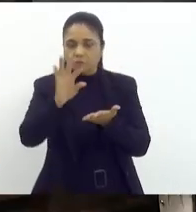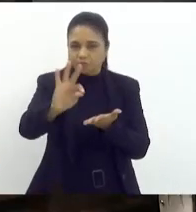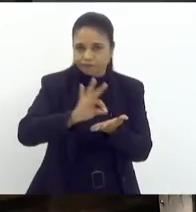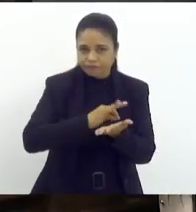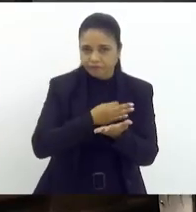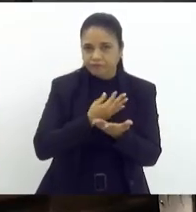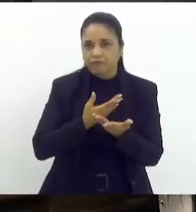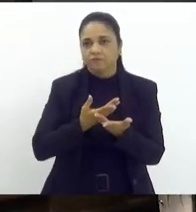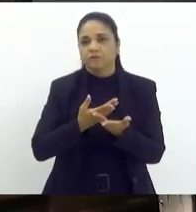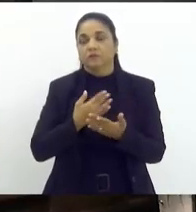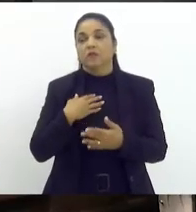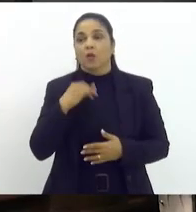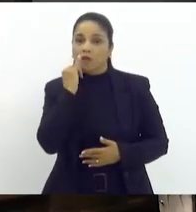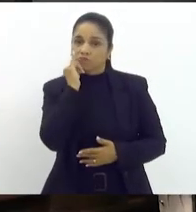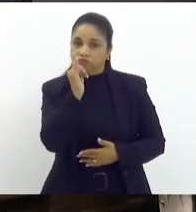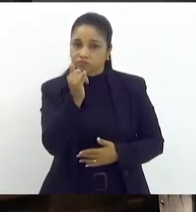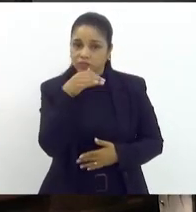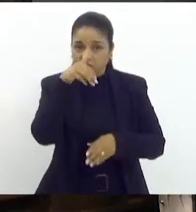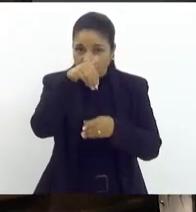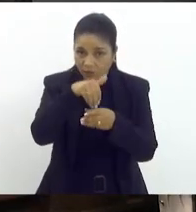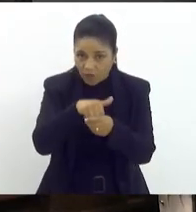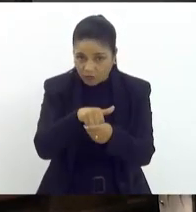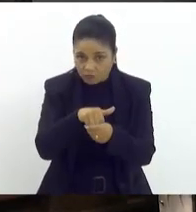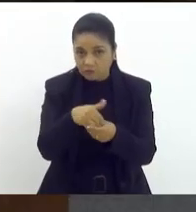libertação de votos